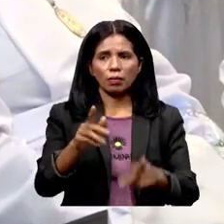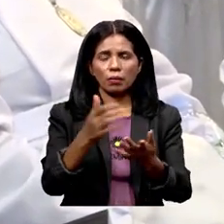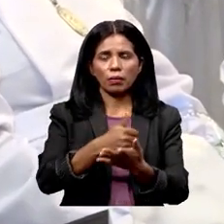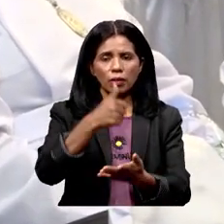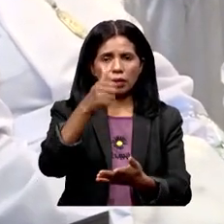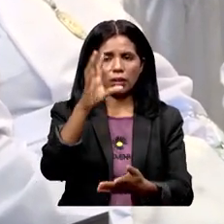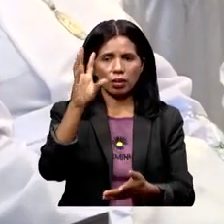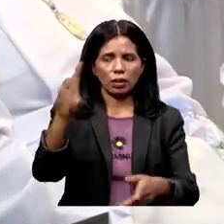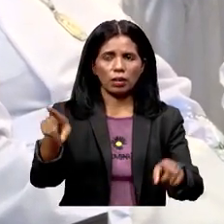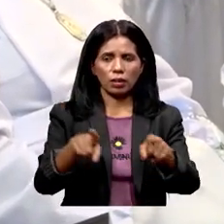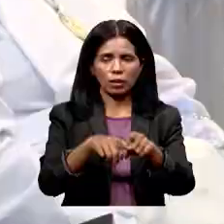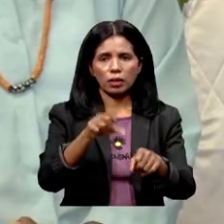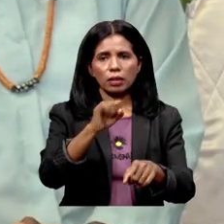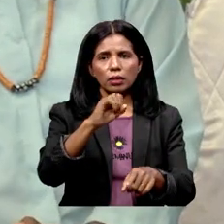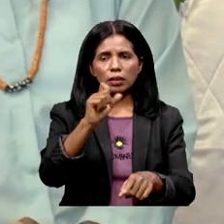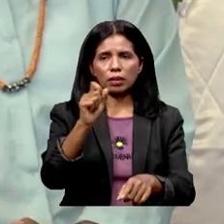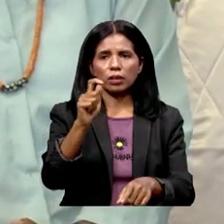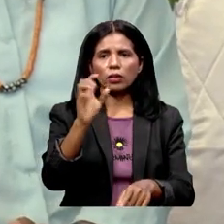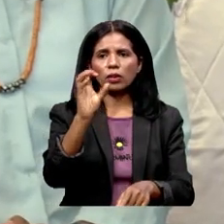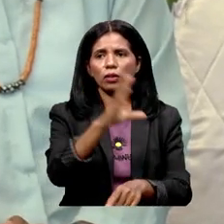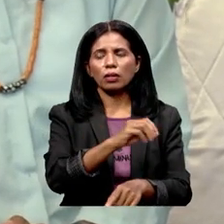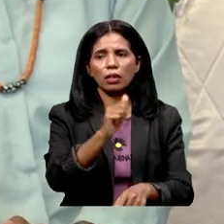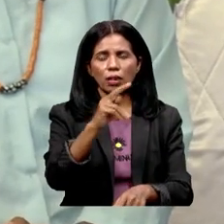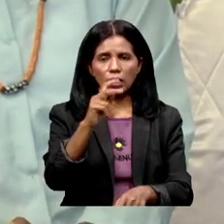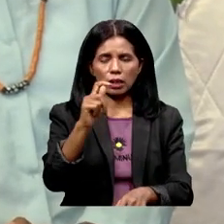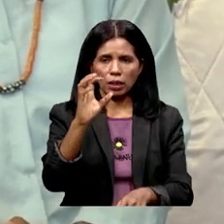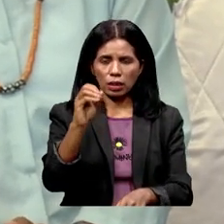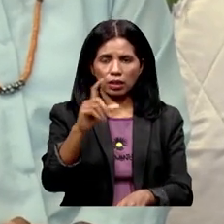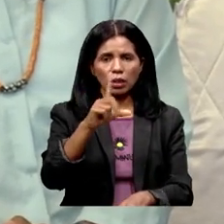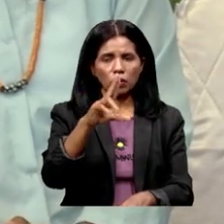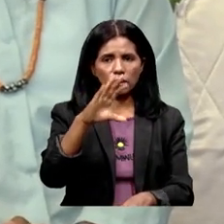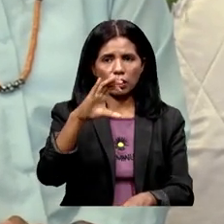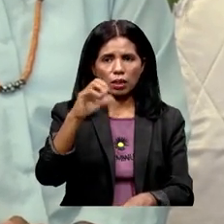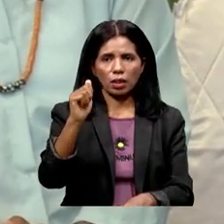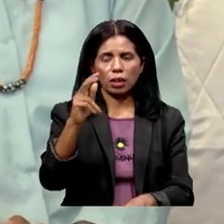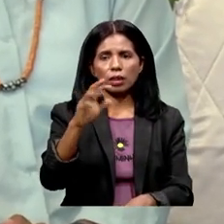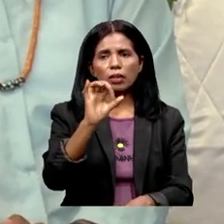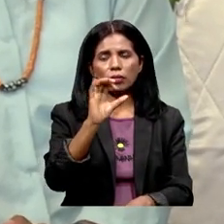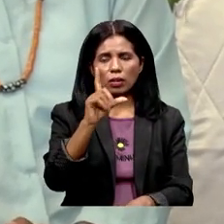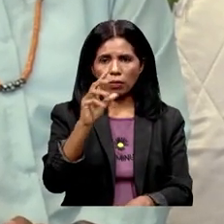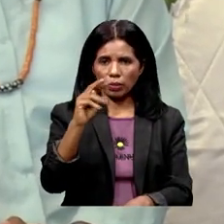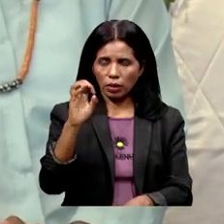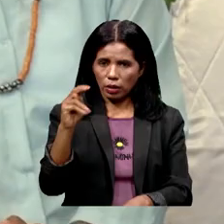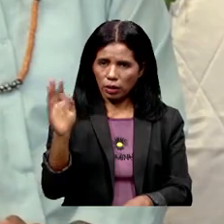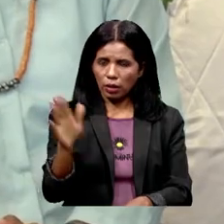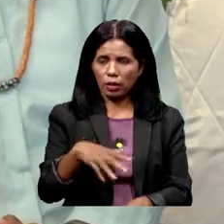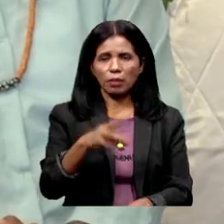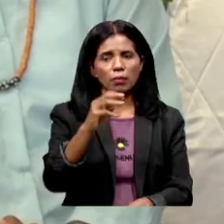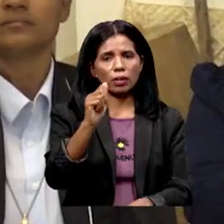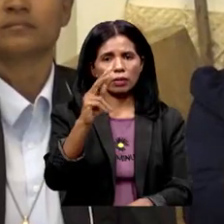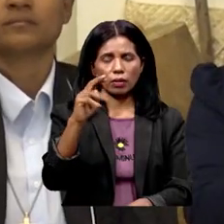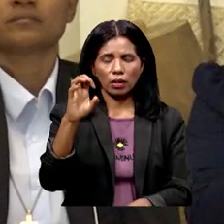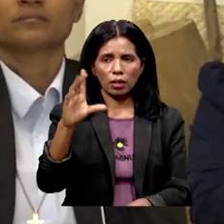nen, macanesan Sisto dos Santos falecido, Anita Cardoso, Luciana Guterres, Filomena da Costa, Manuela de Jesus,